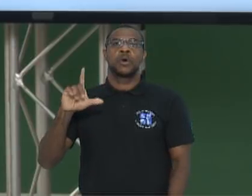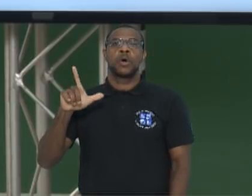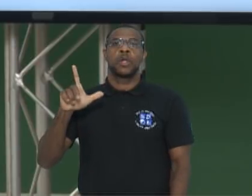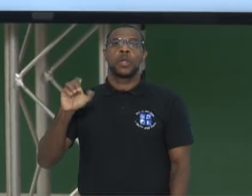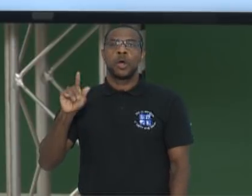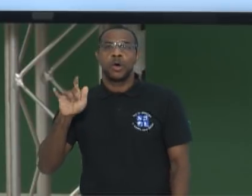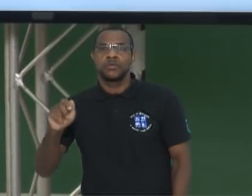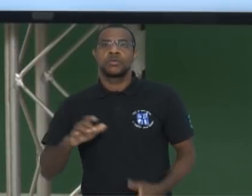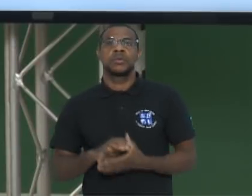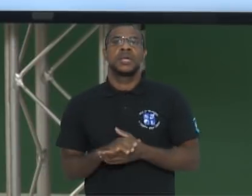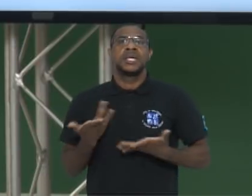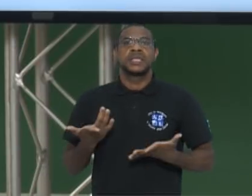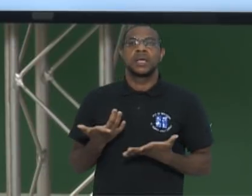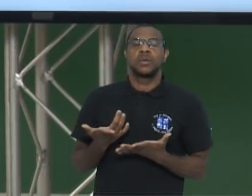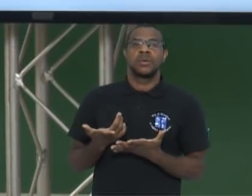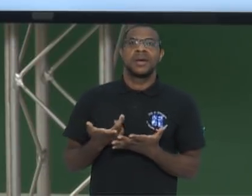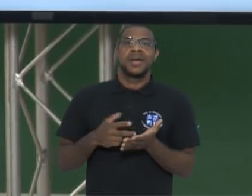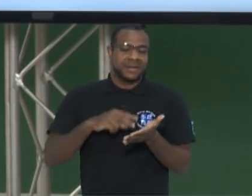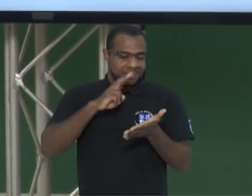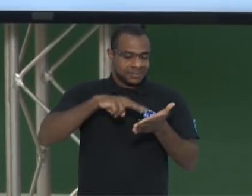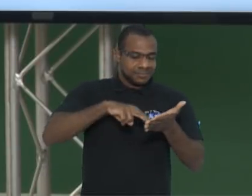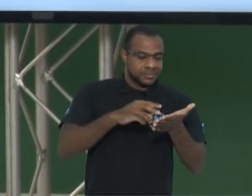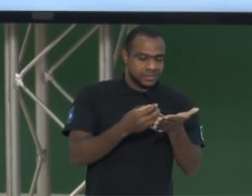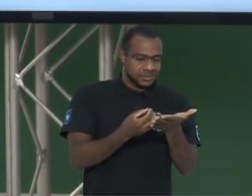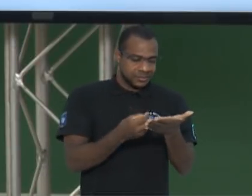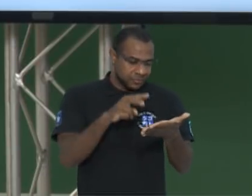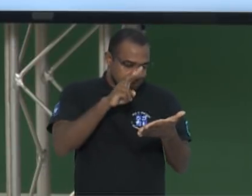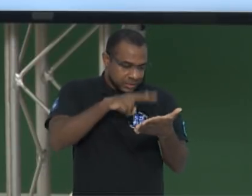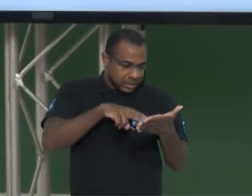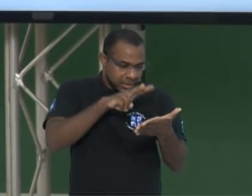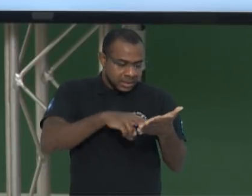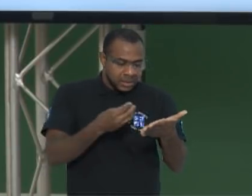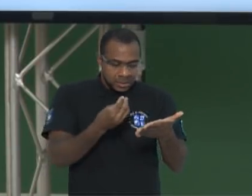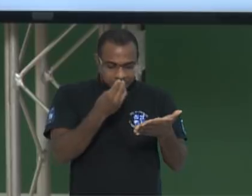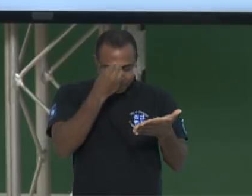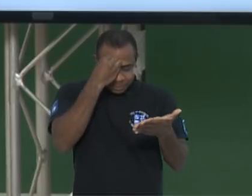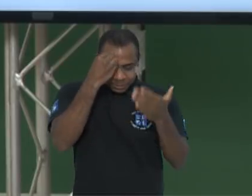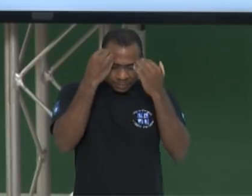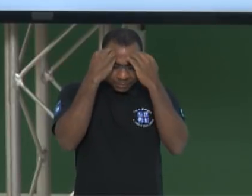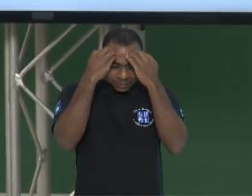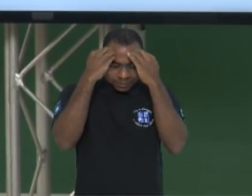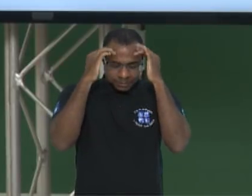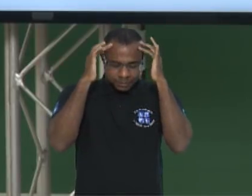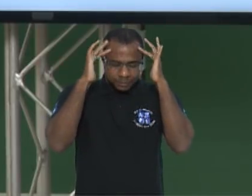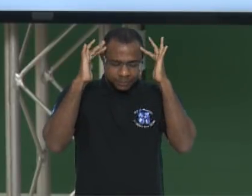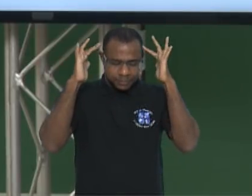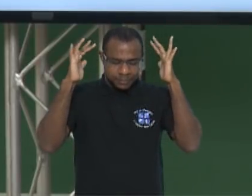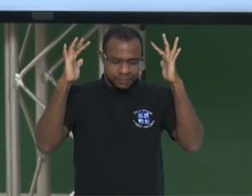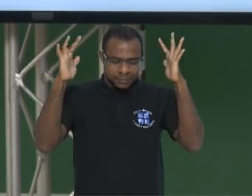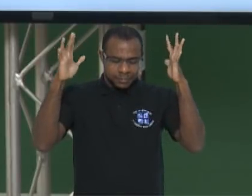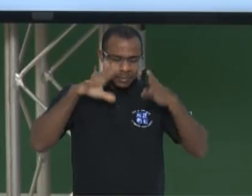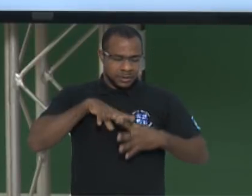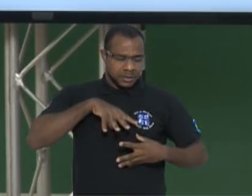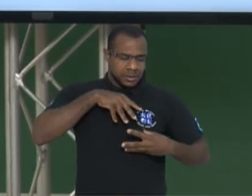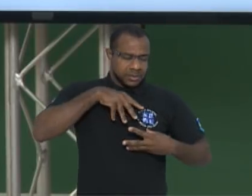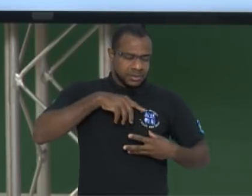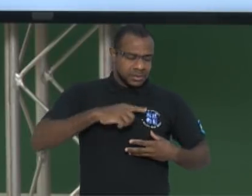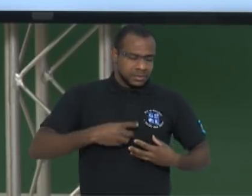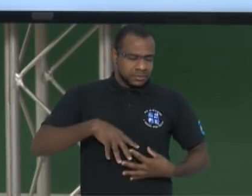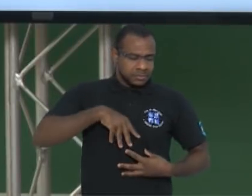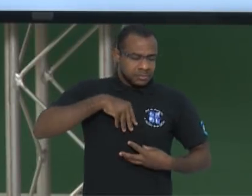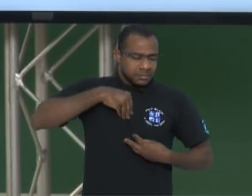nos pensamentos do personagem. Né, ele faz ali um deslocamento antropológico, ele sai do eu dele para mergulhar